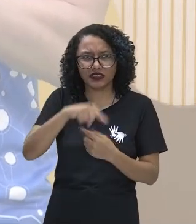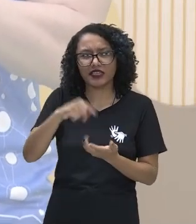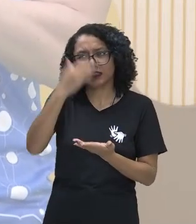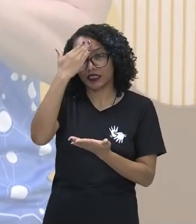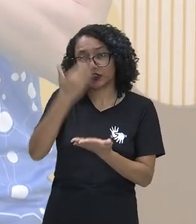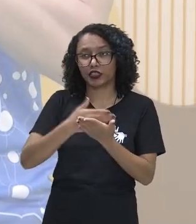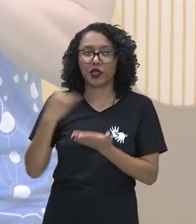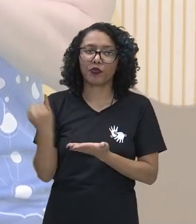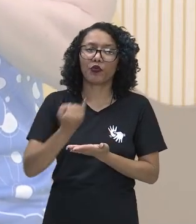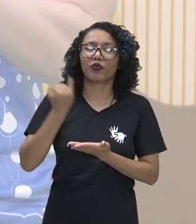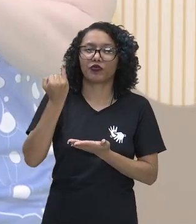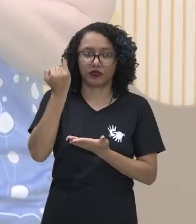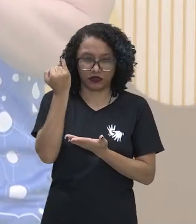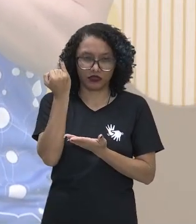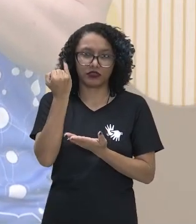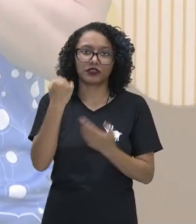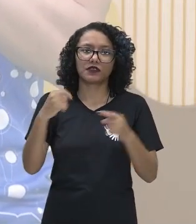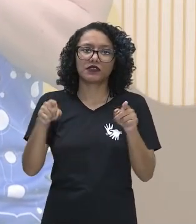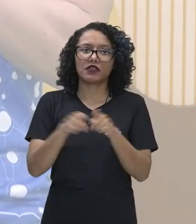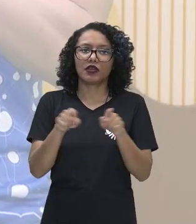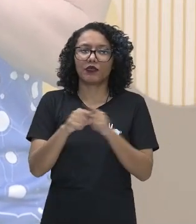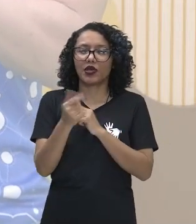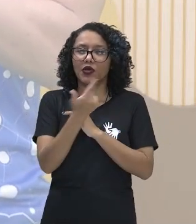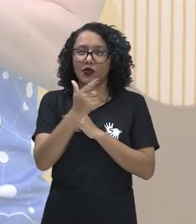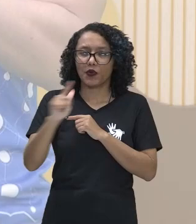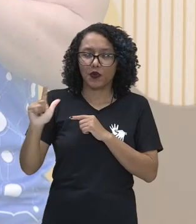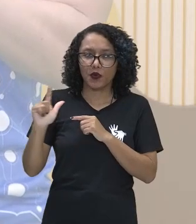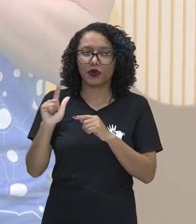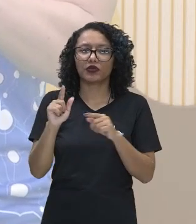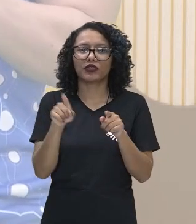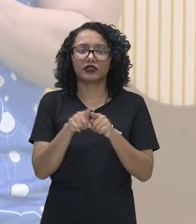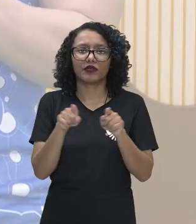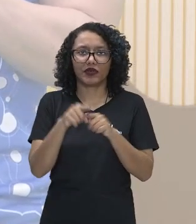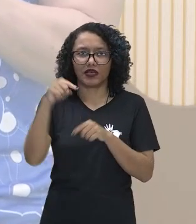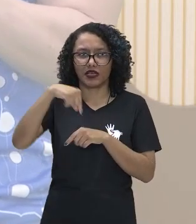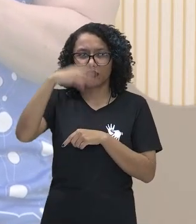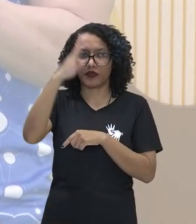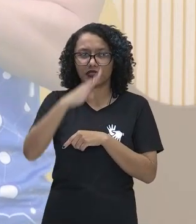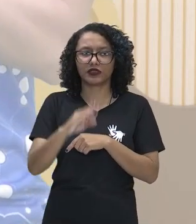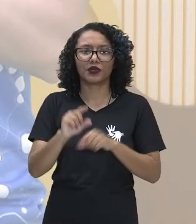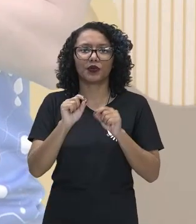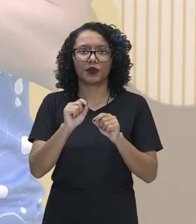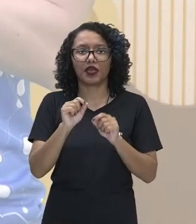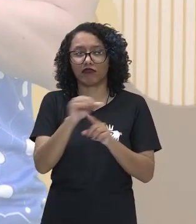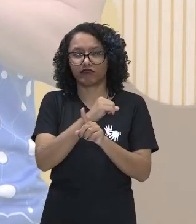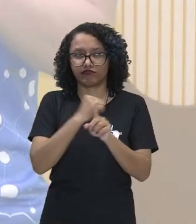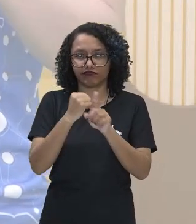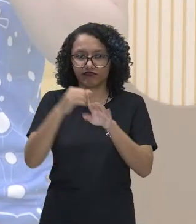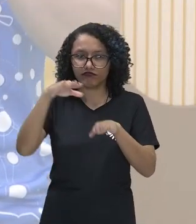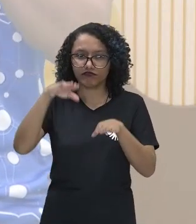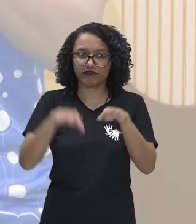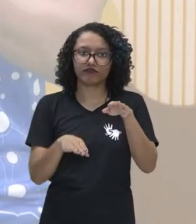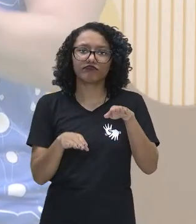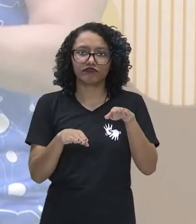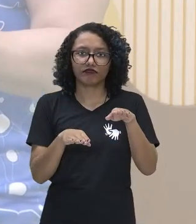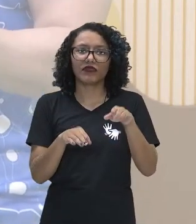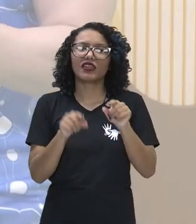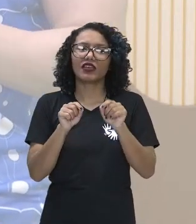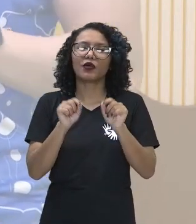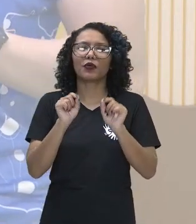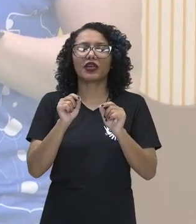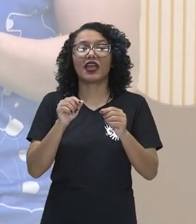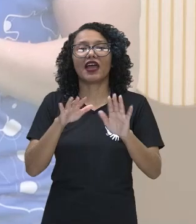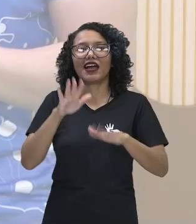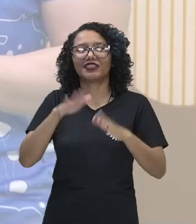vê também um outro ponto sensível aqui no Brasil, que é a questão das desigualdades sociais que acabam limitando